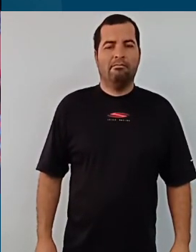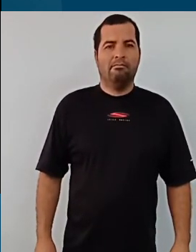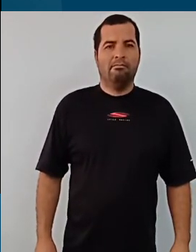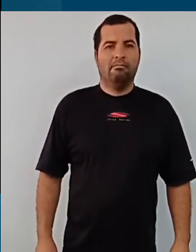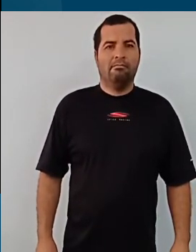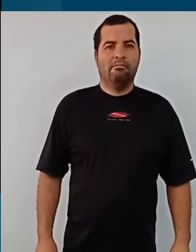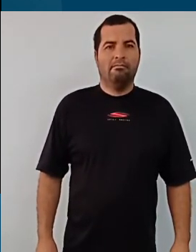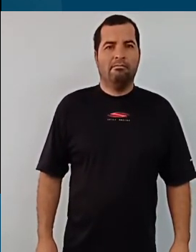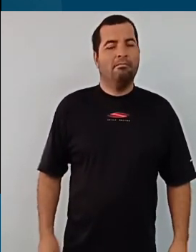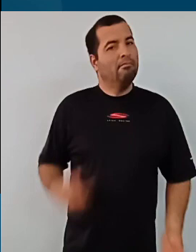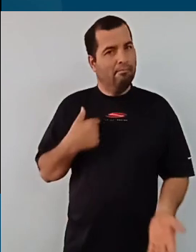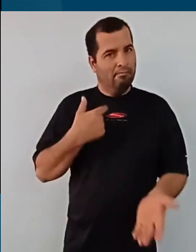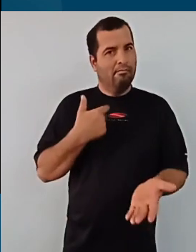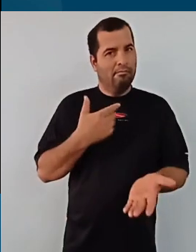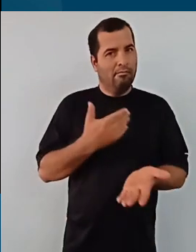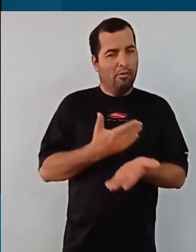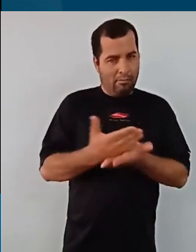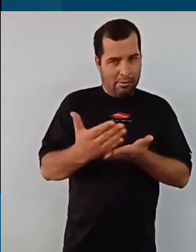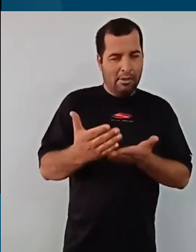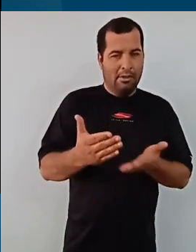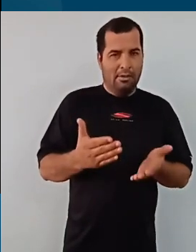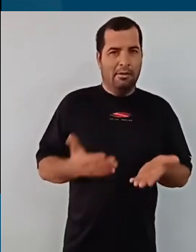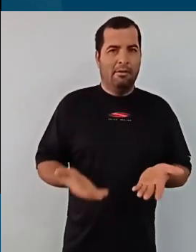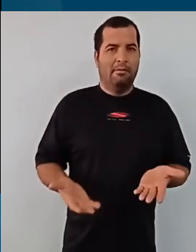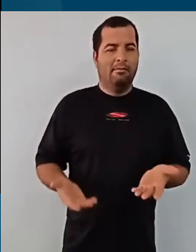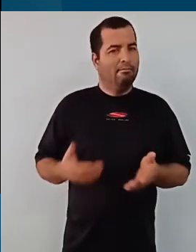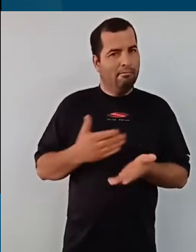Bom, vamos começar do fim para o começo.